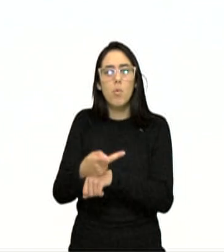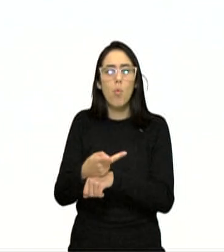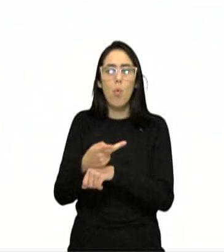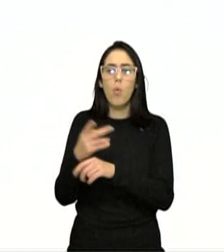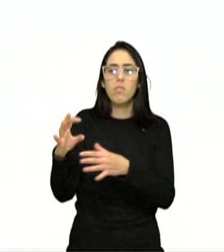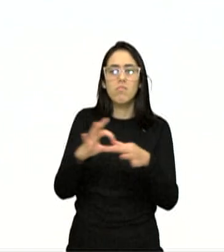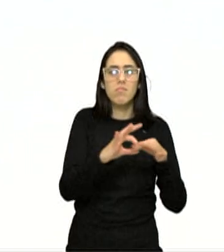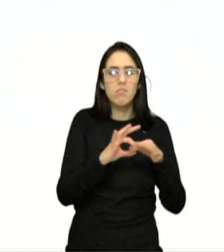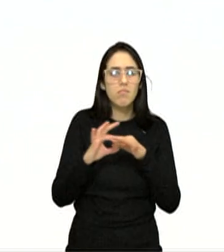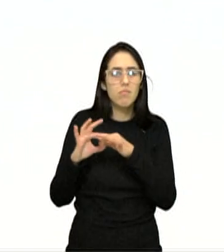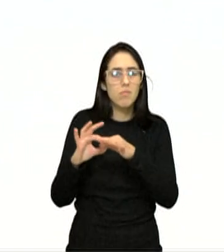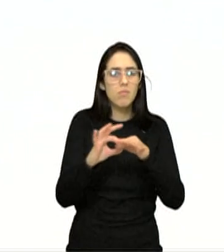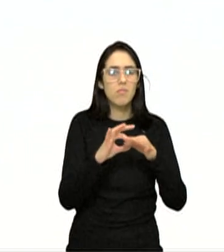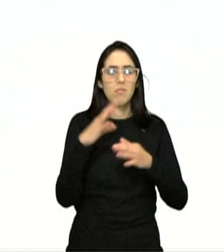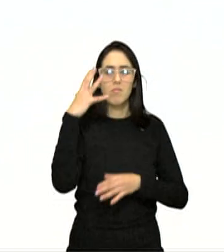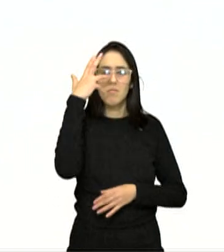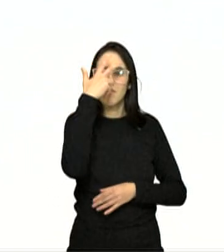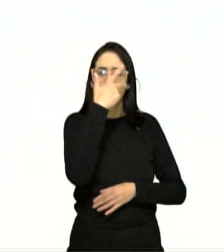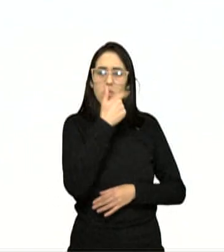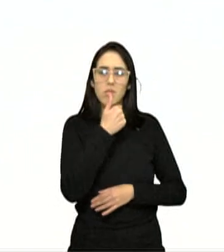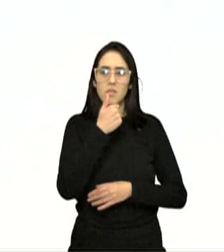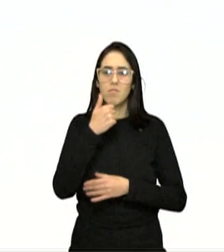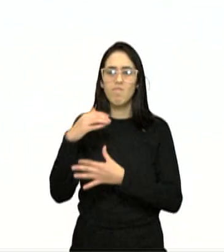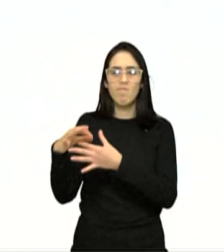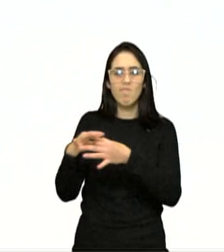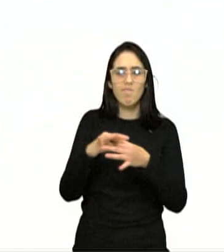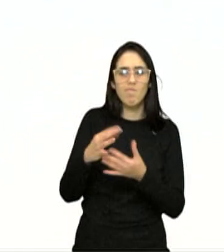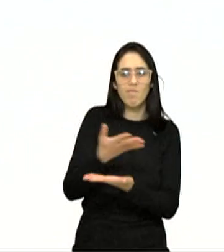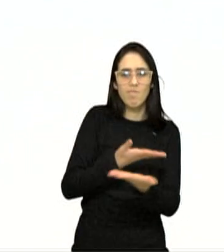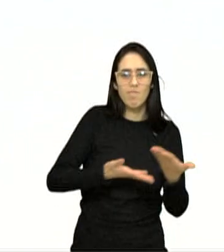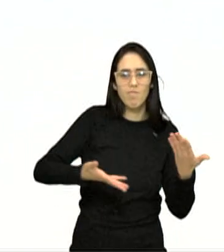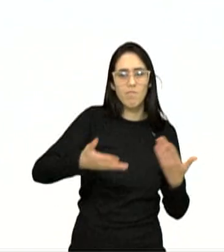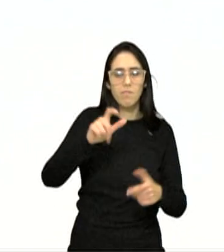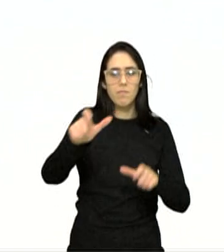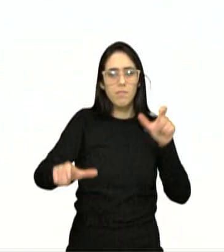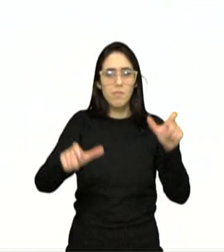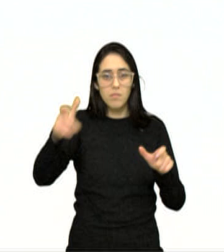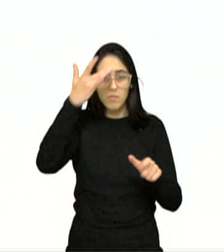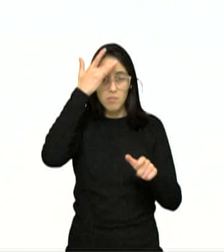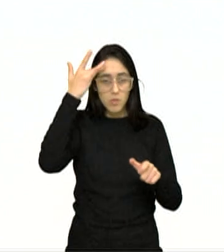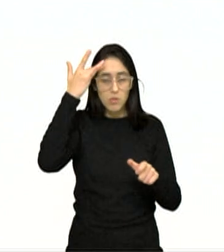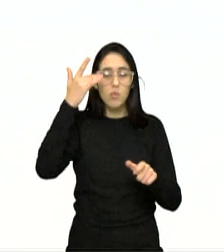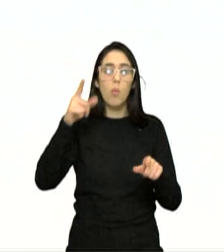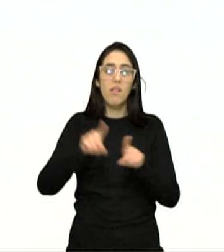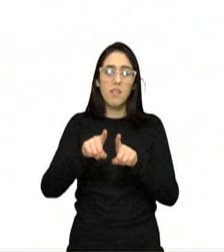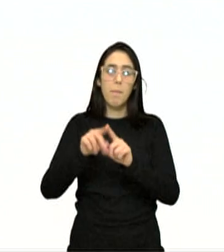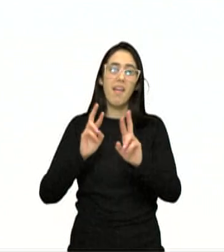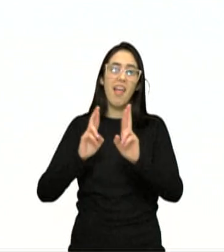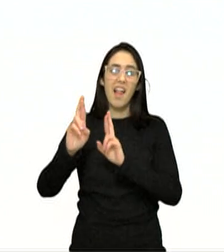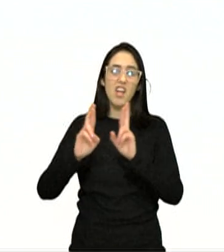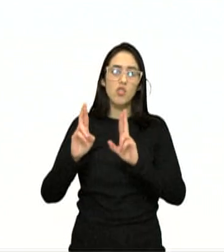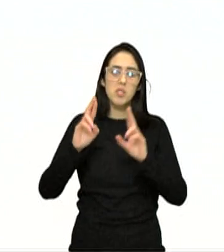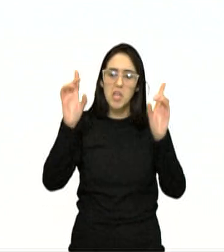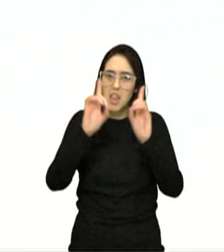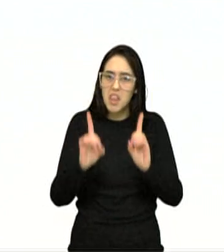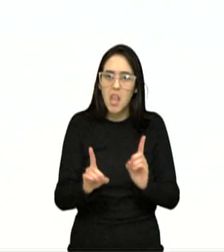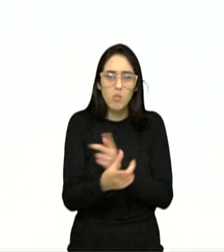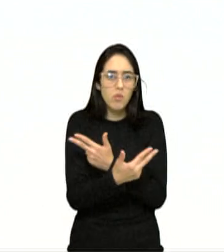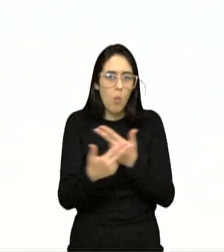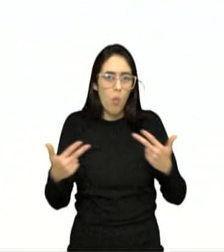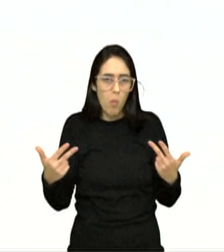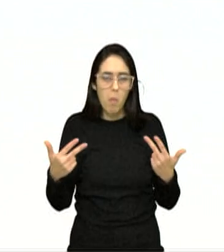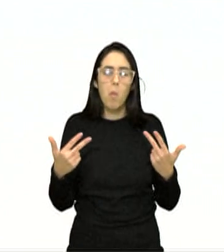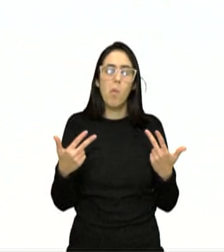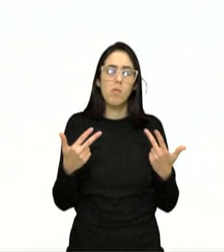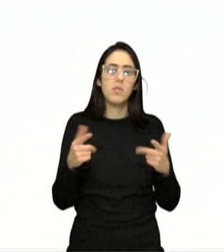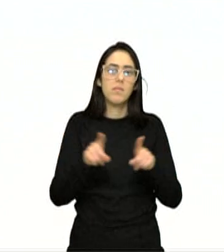e harmonia universais, tendo como base a relação do homem com o divino, com o mundo e a sua origem, com